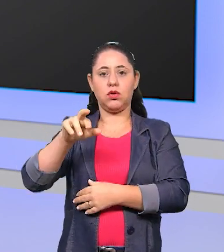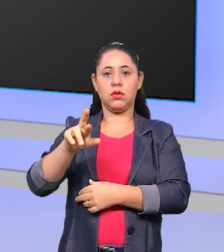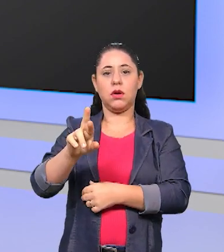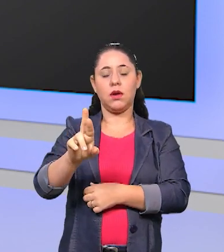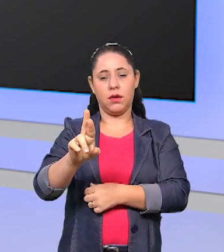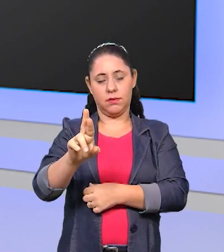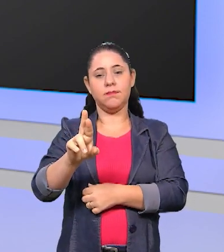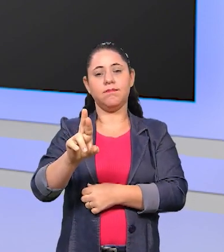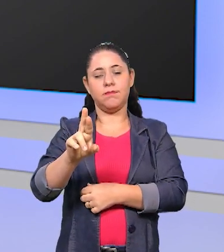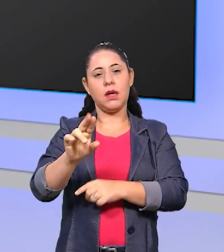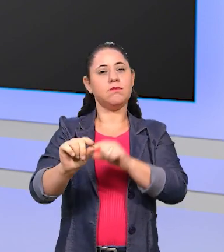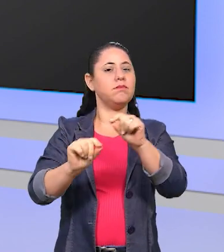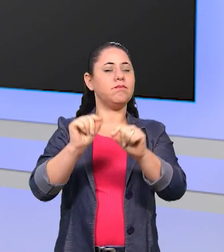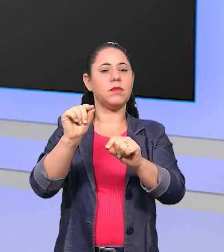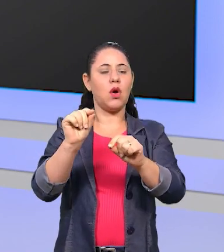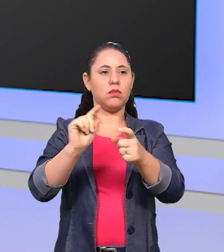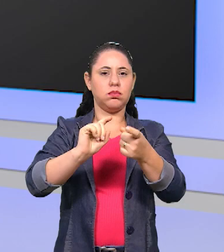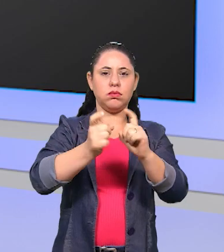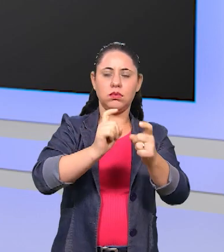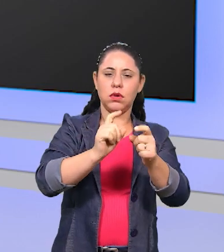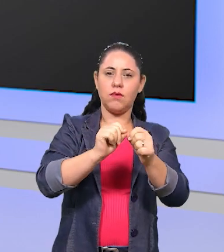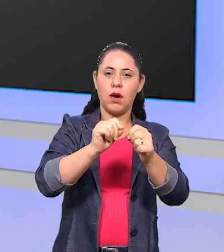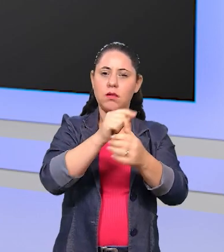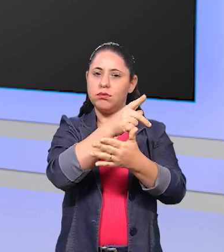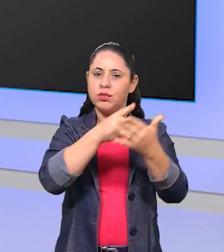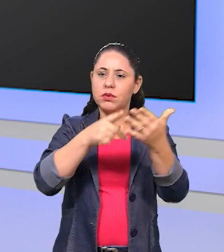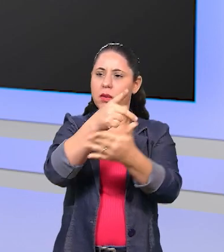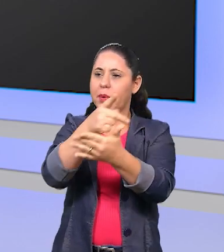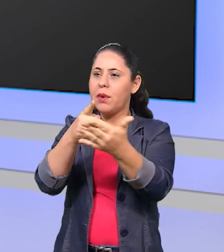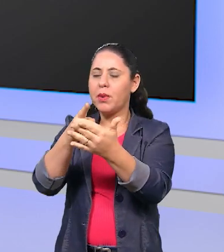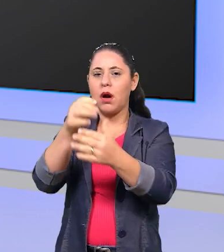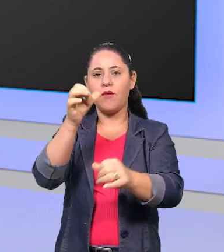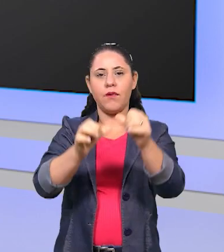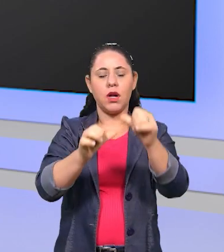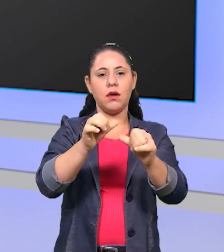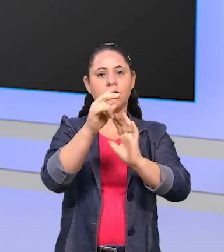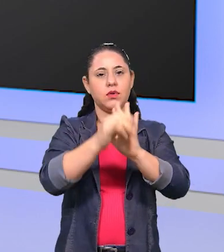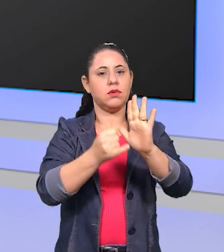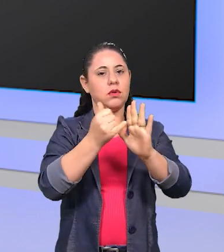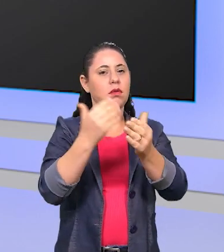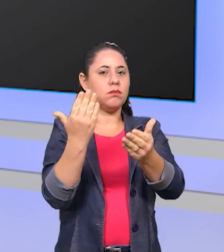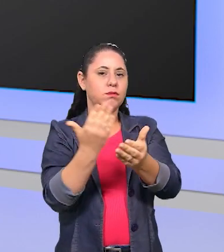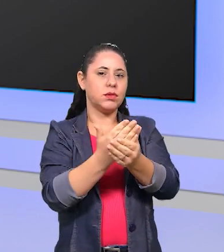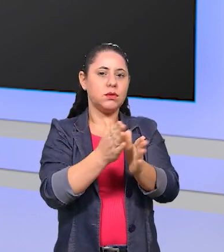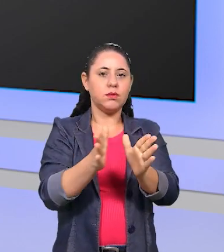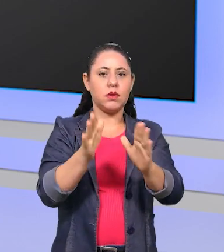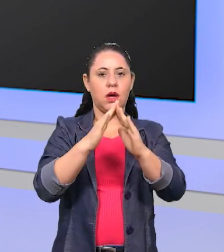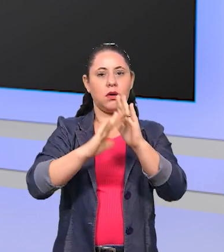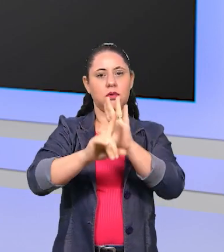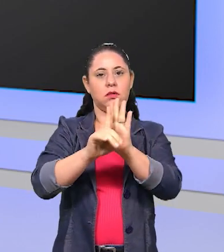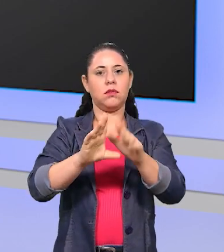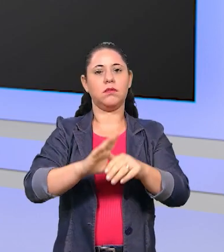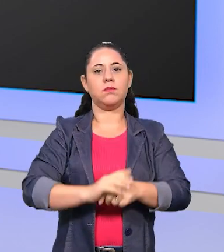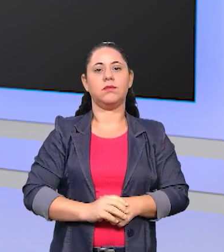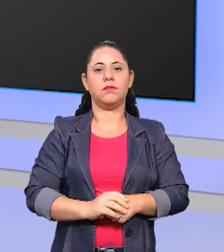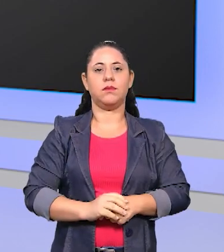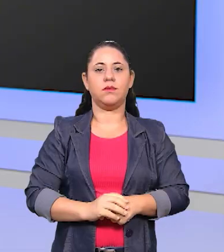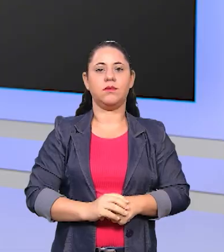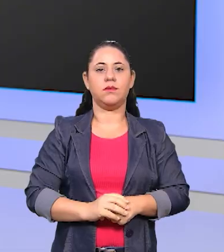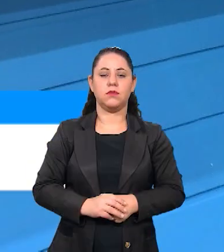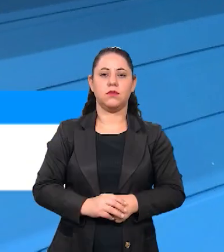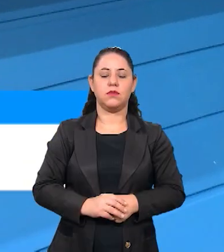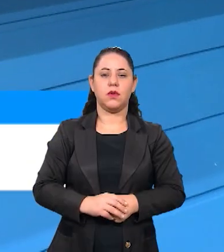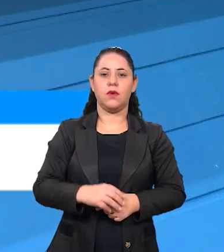de Constituição, Justiça e Redação se reuniram para emitir pareceres aos projetos que tramitam na Casa de